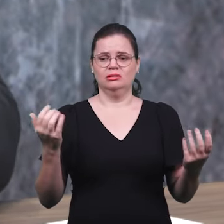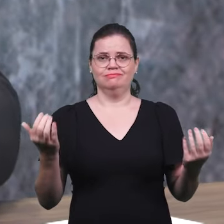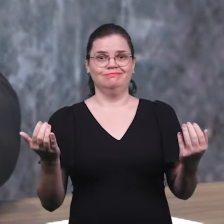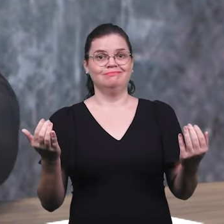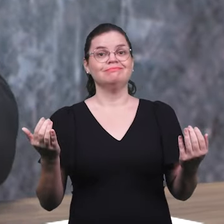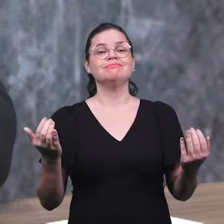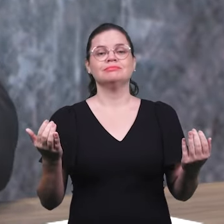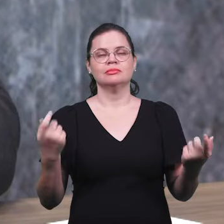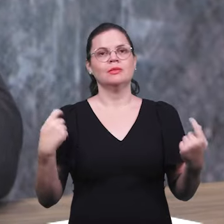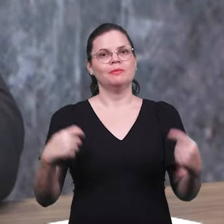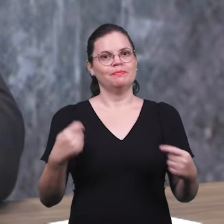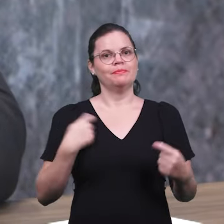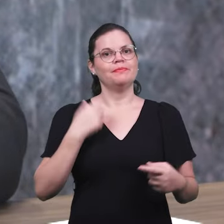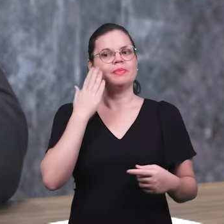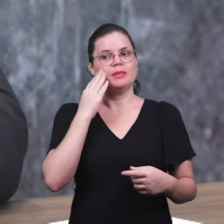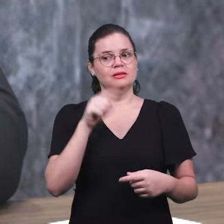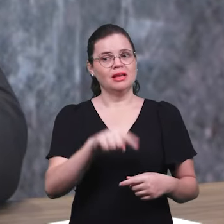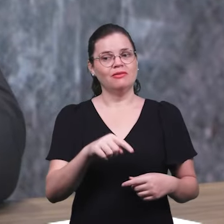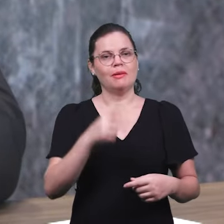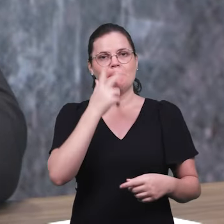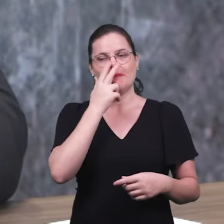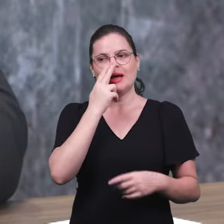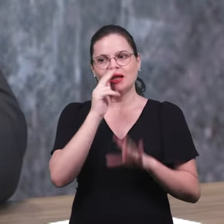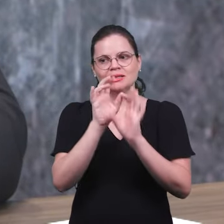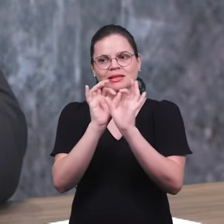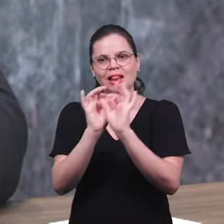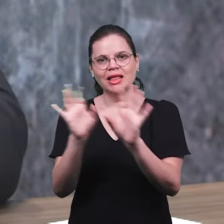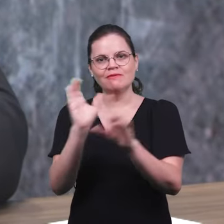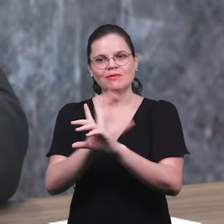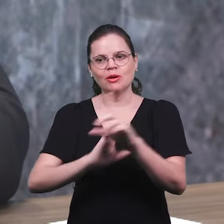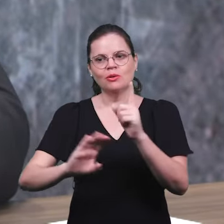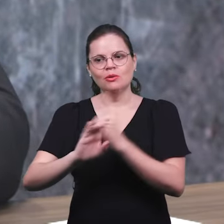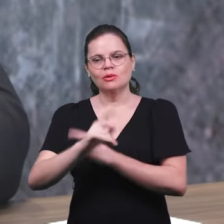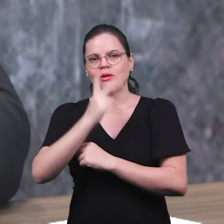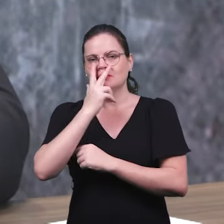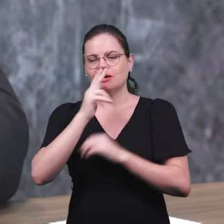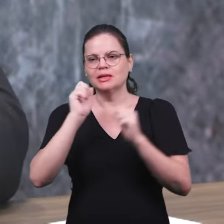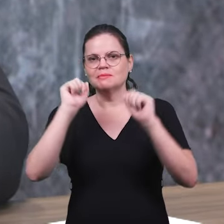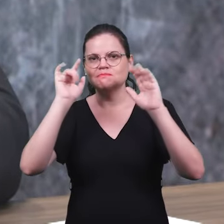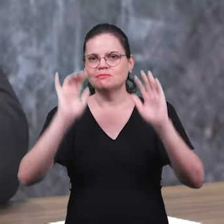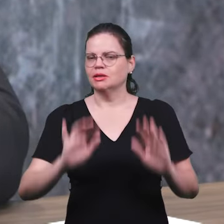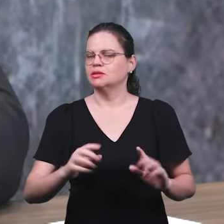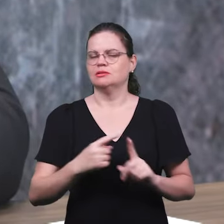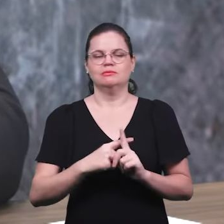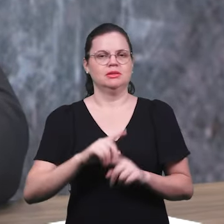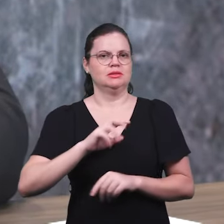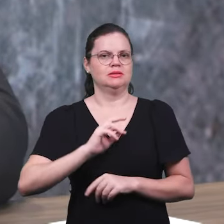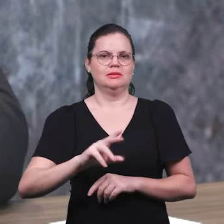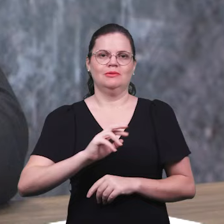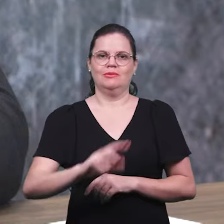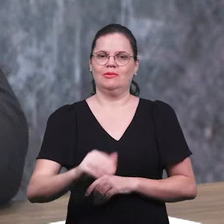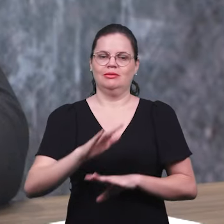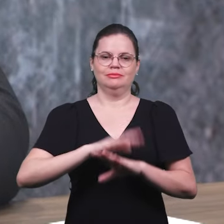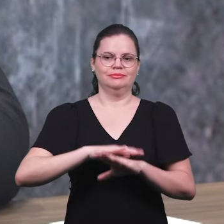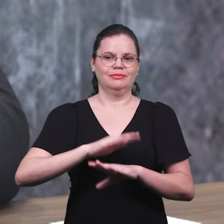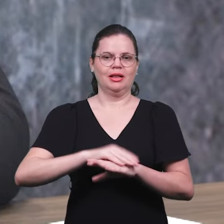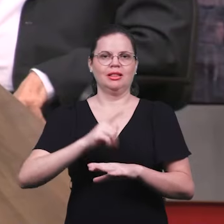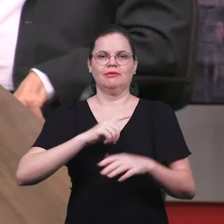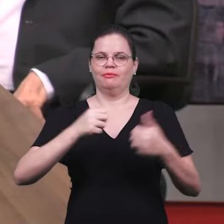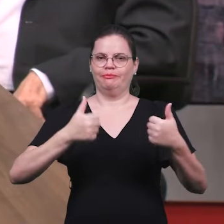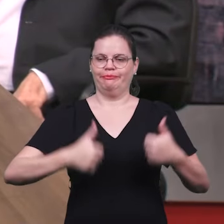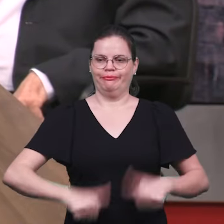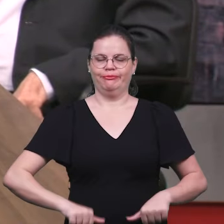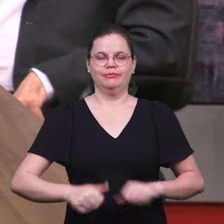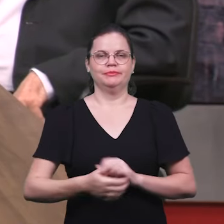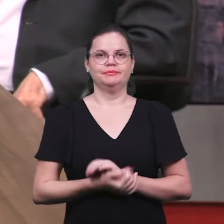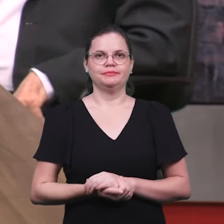verdade, a um avanço no reino de Deus. Em outros momentos pode até ser um retrocesso, como aconteceu naquele momento. Na